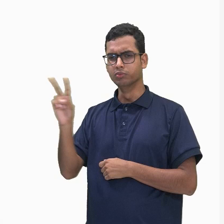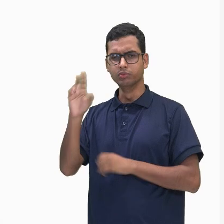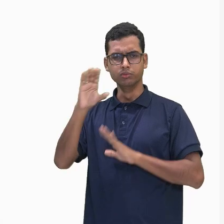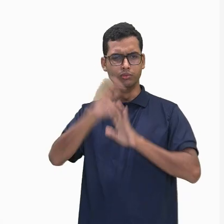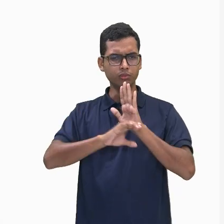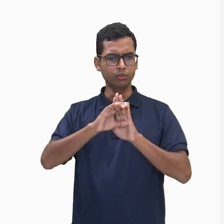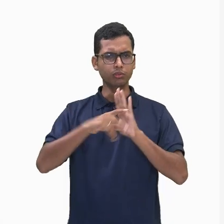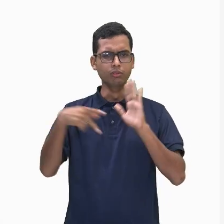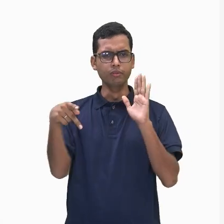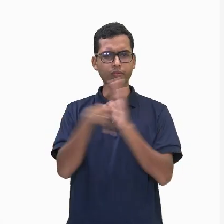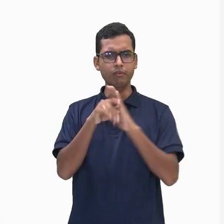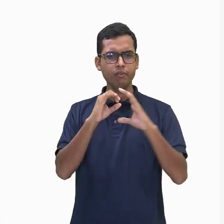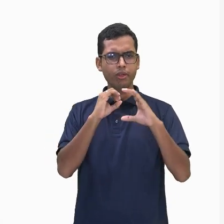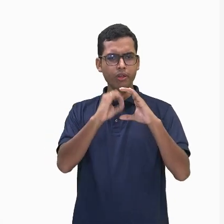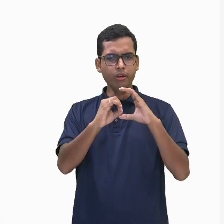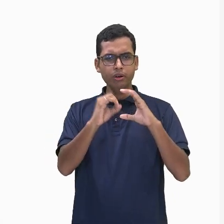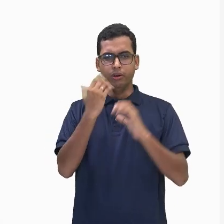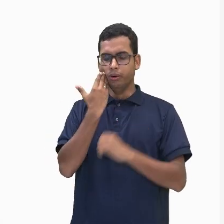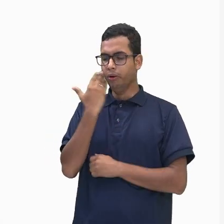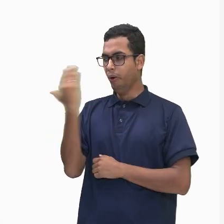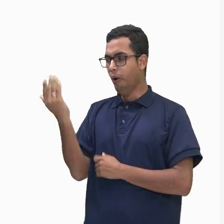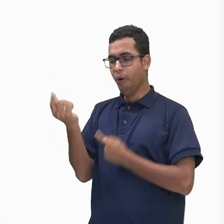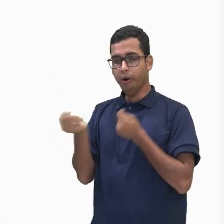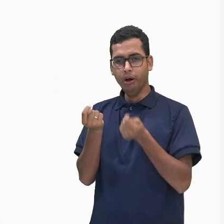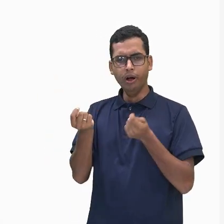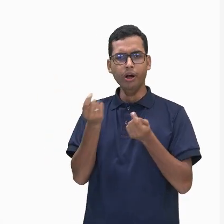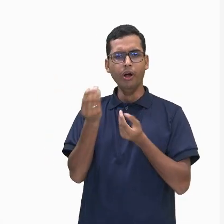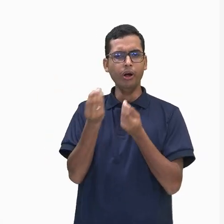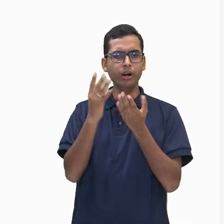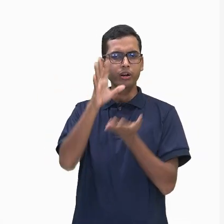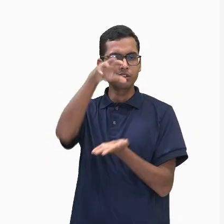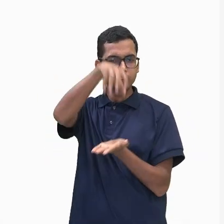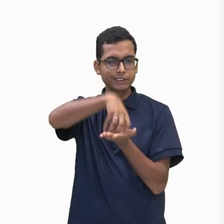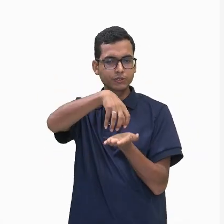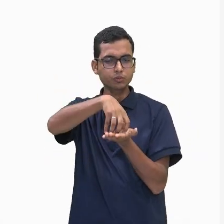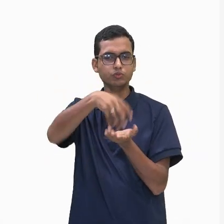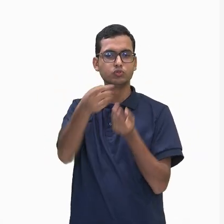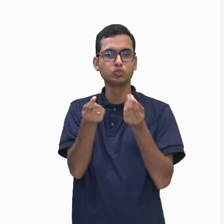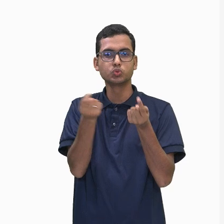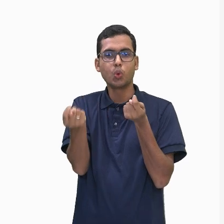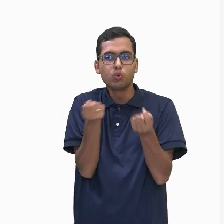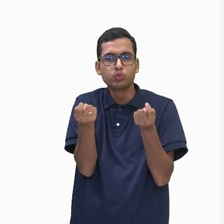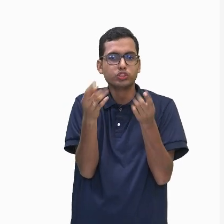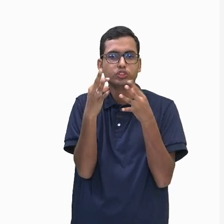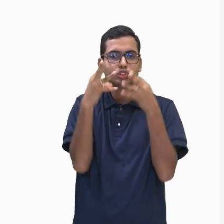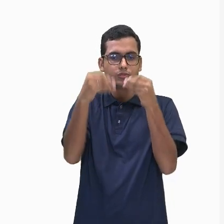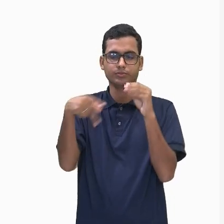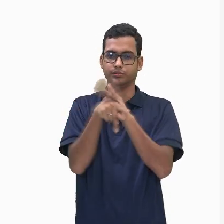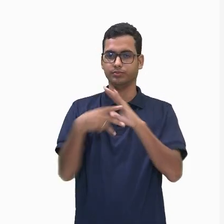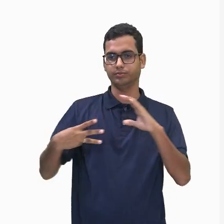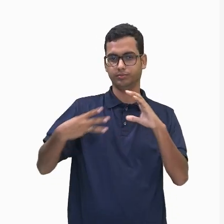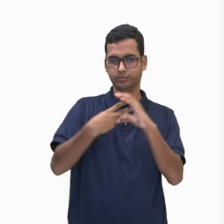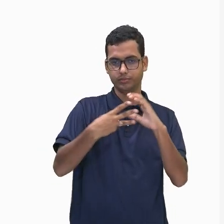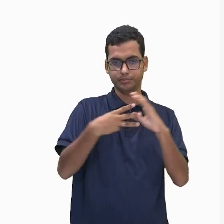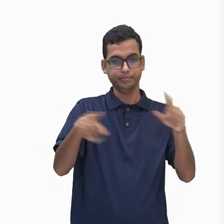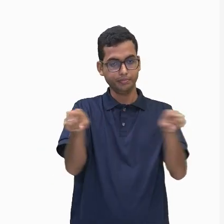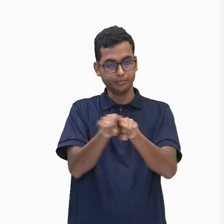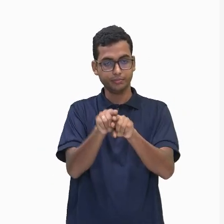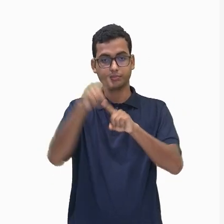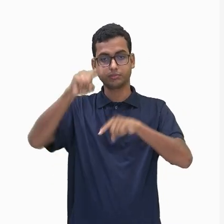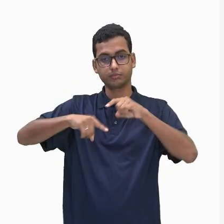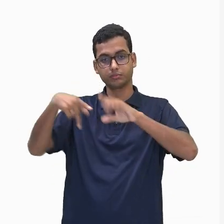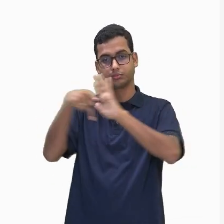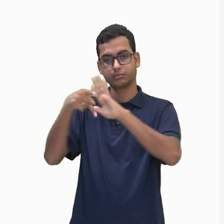conceito do núcleo. Ele é, fazendo uma analogia, a sala de controle da célula, onde está o